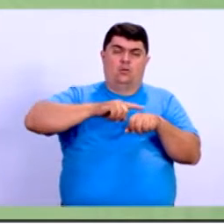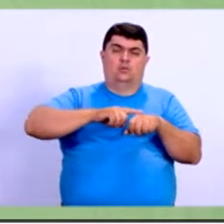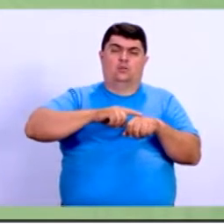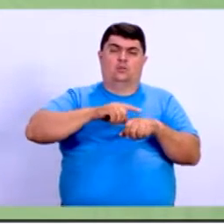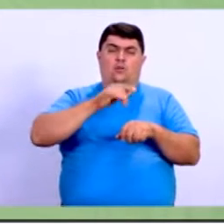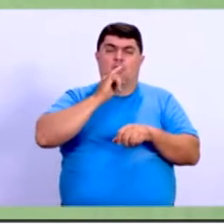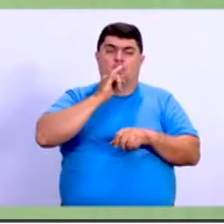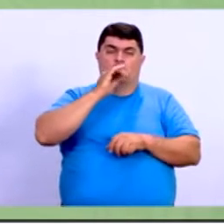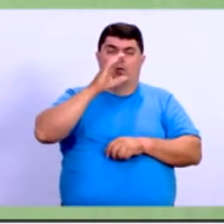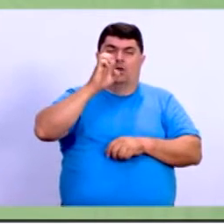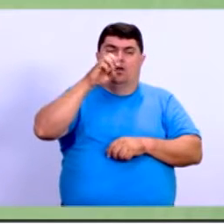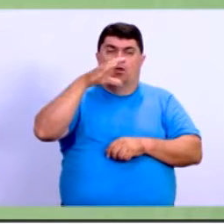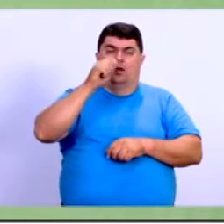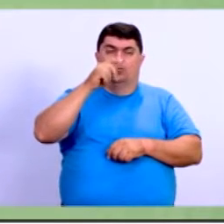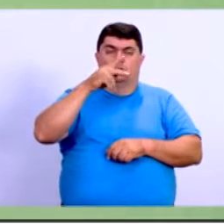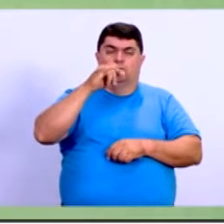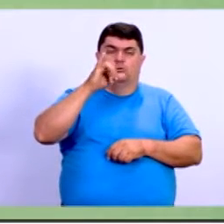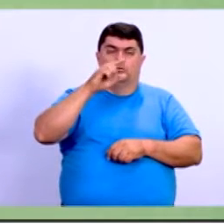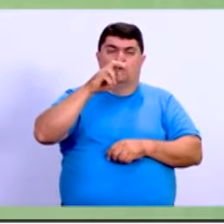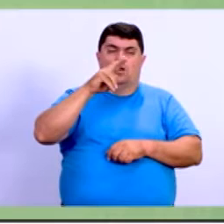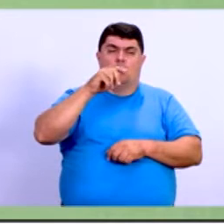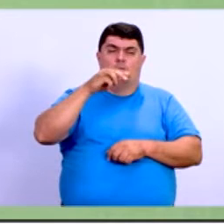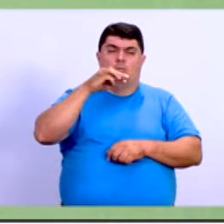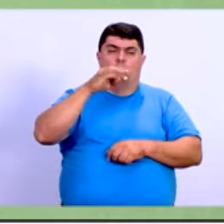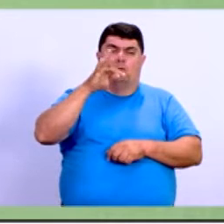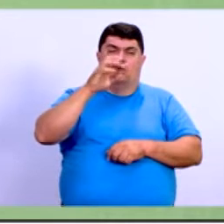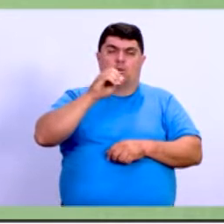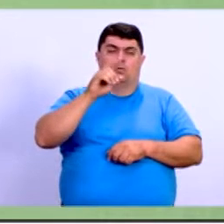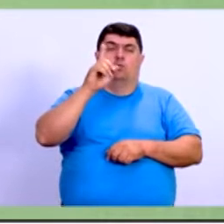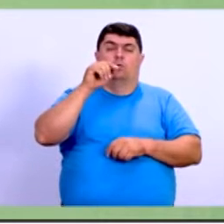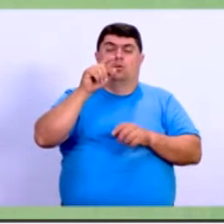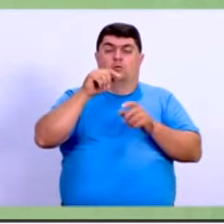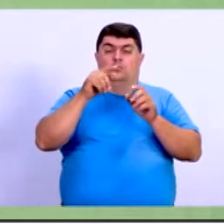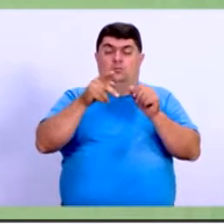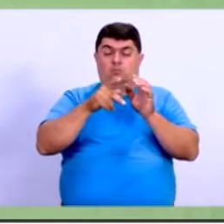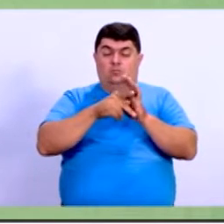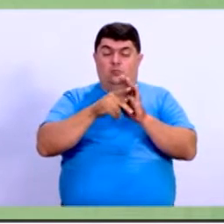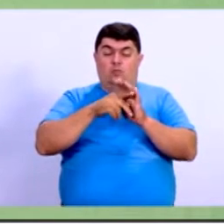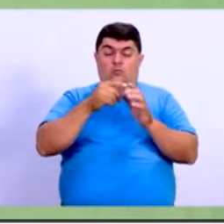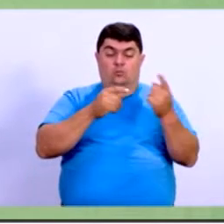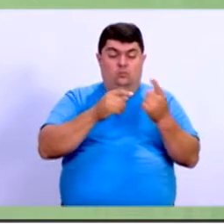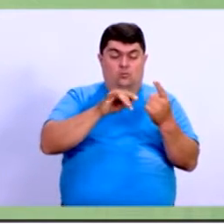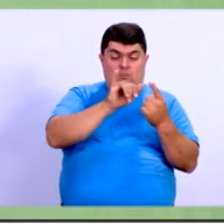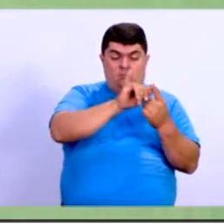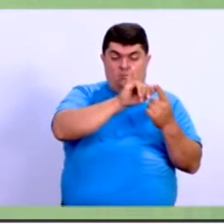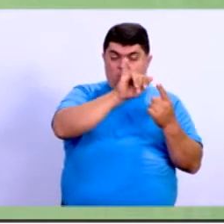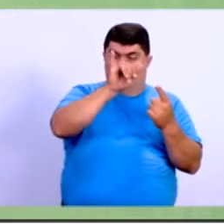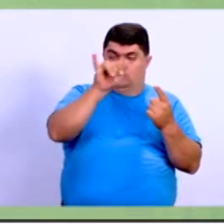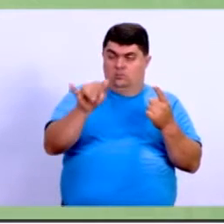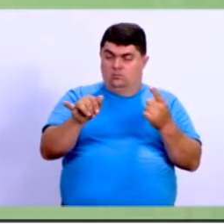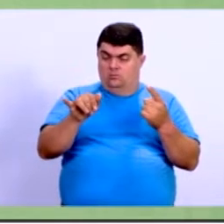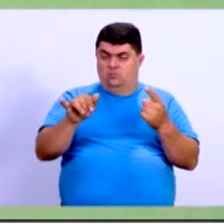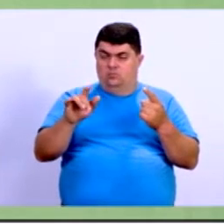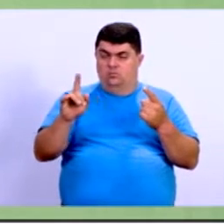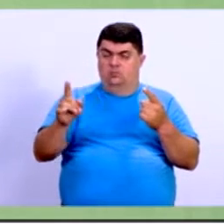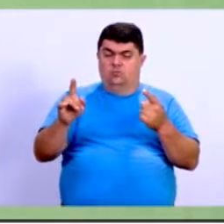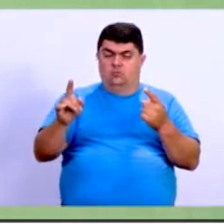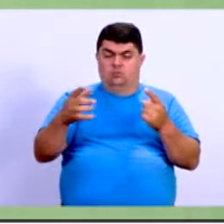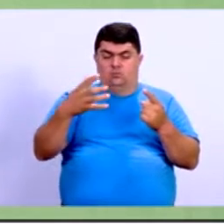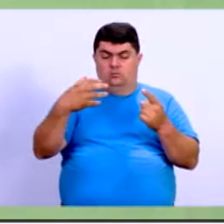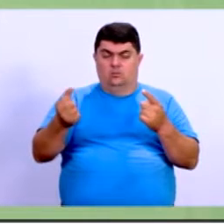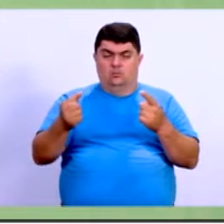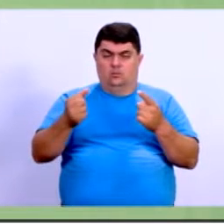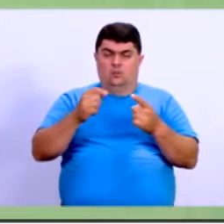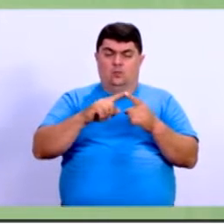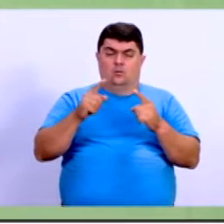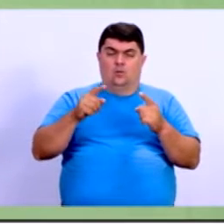objeto envia solicitações a outro objeto sem se importar como serão processadas. De que